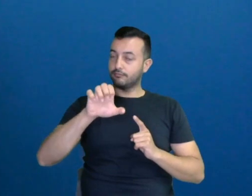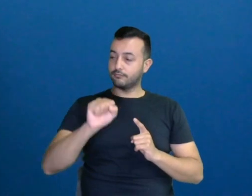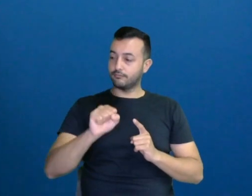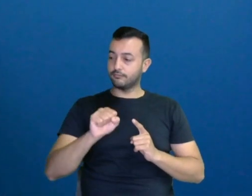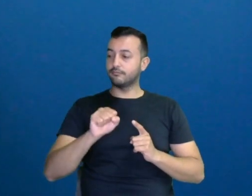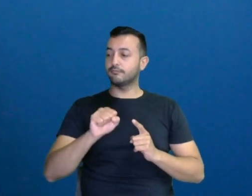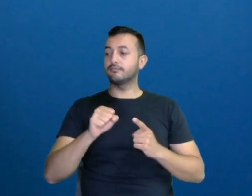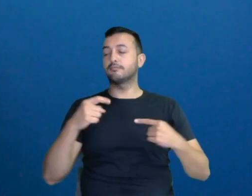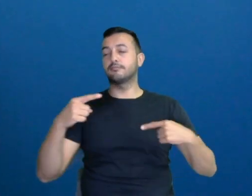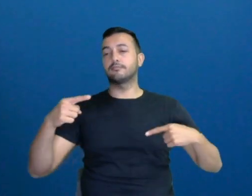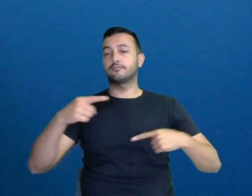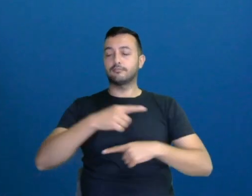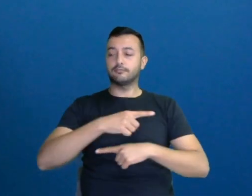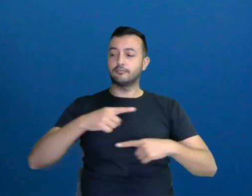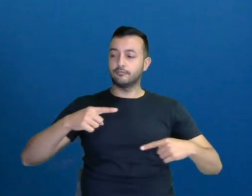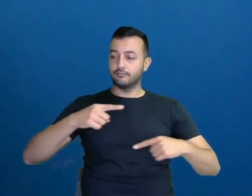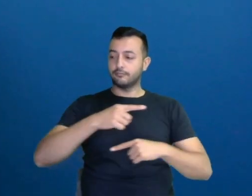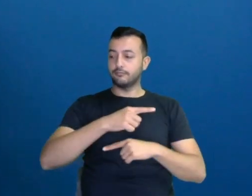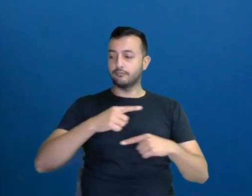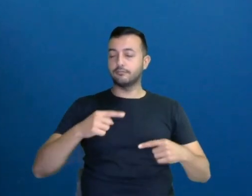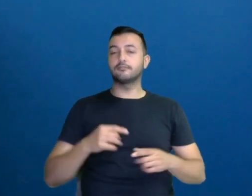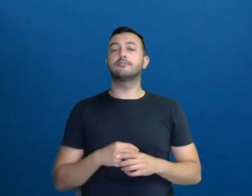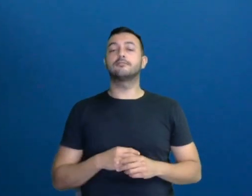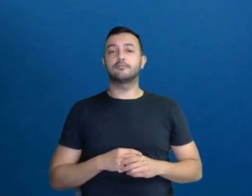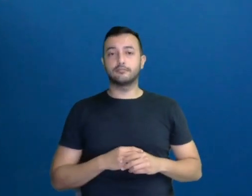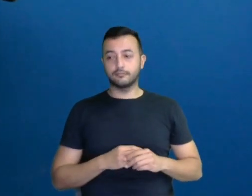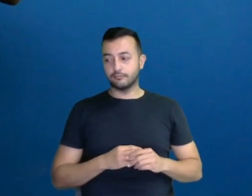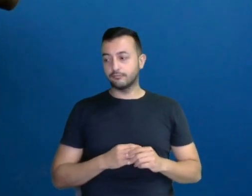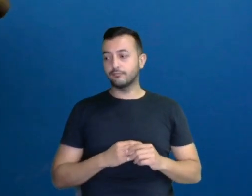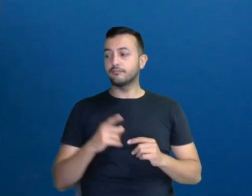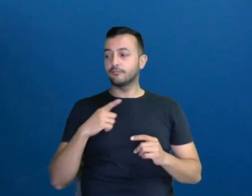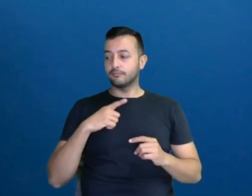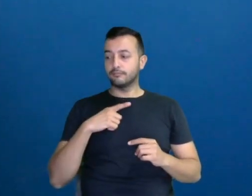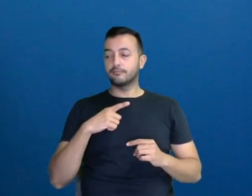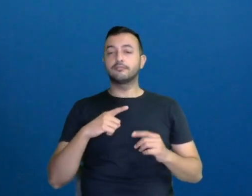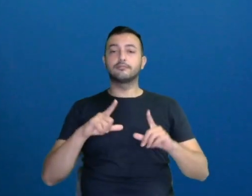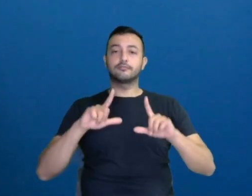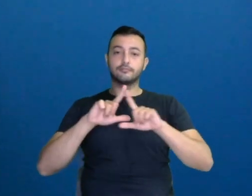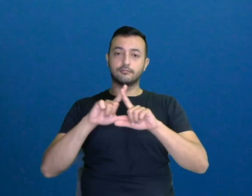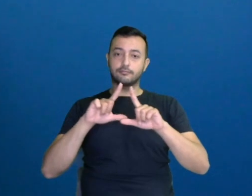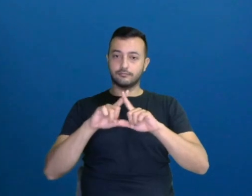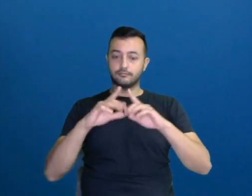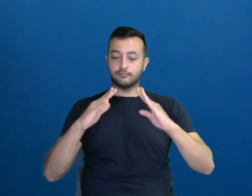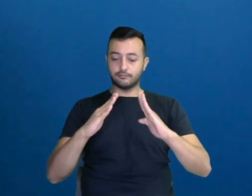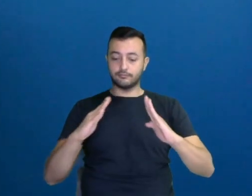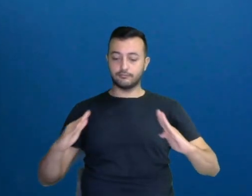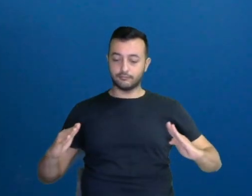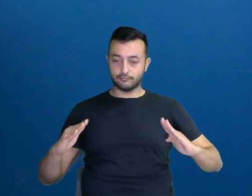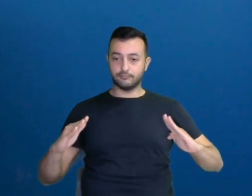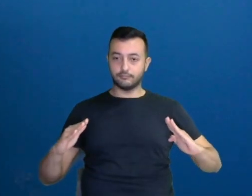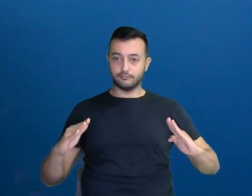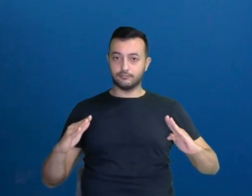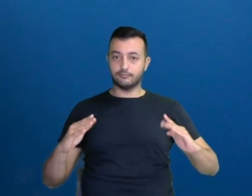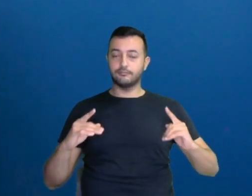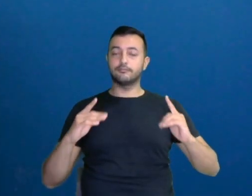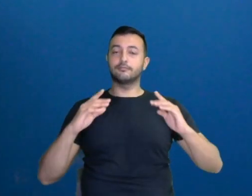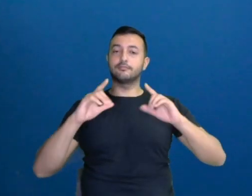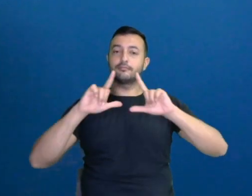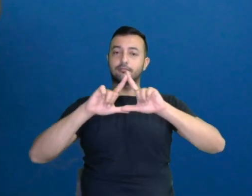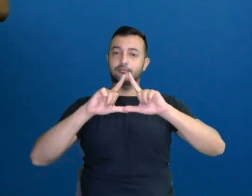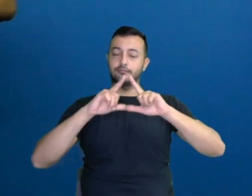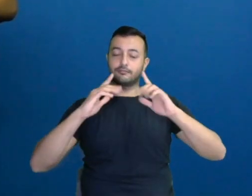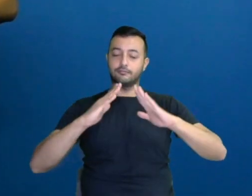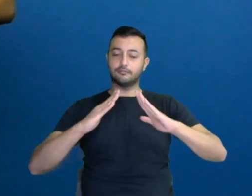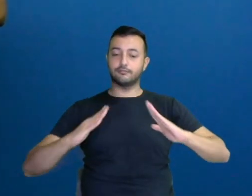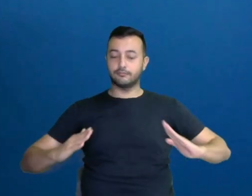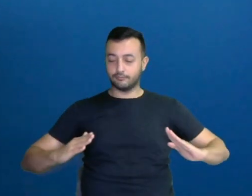Retas paralelas e olha aqui as transversais. As laterais do triângulo vai funcionar como as transversais